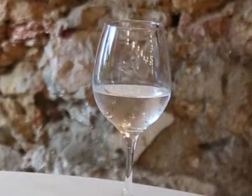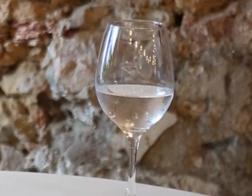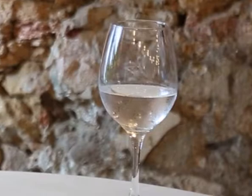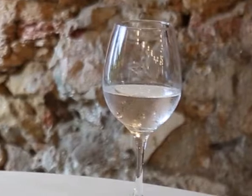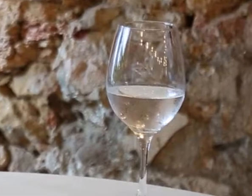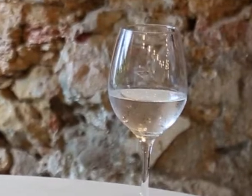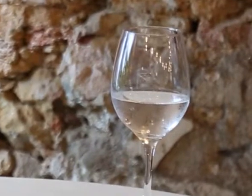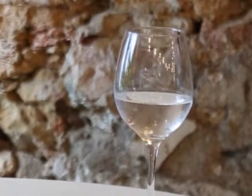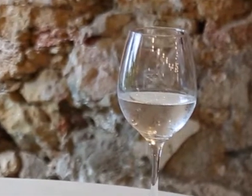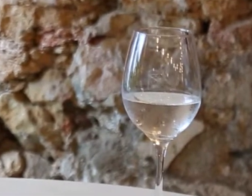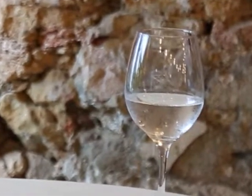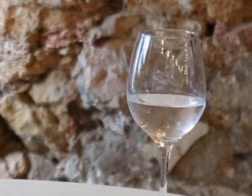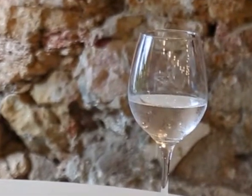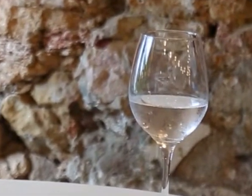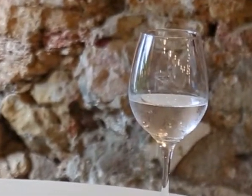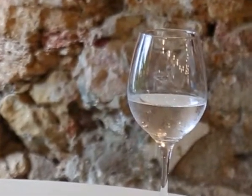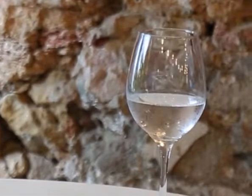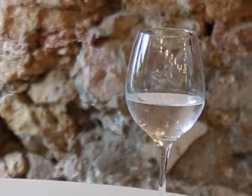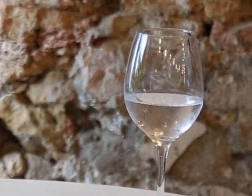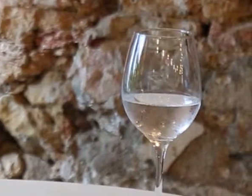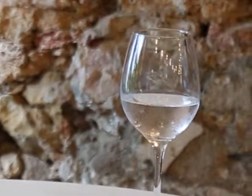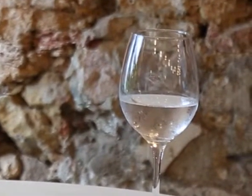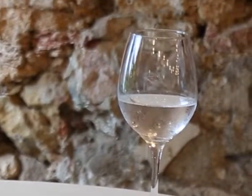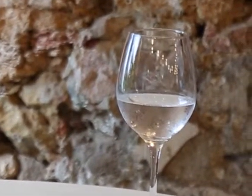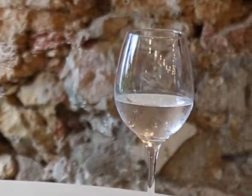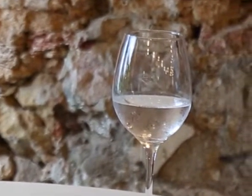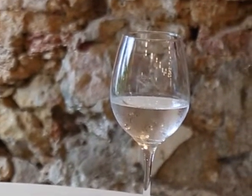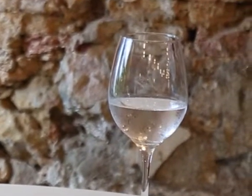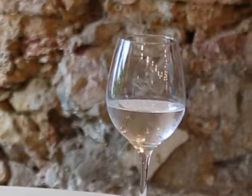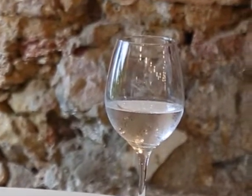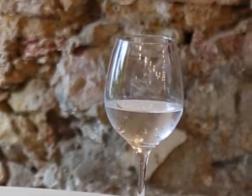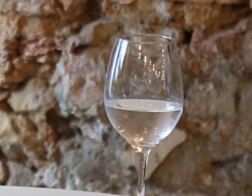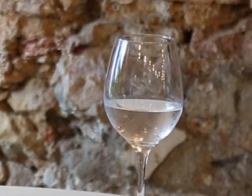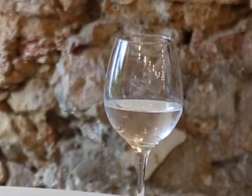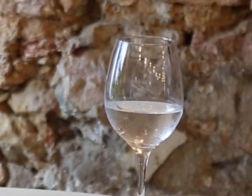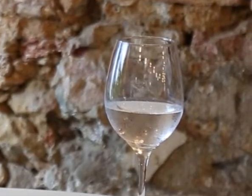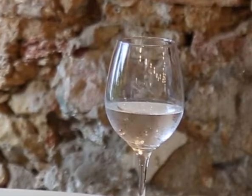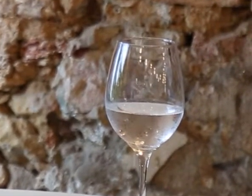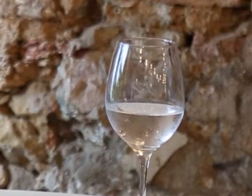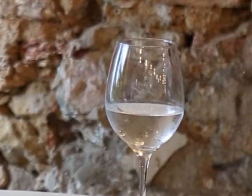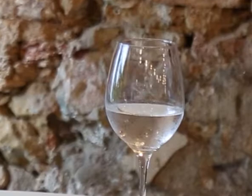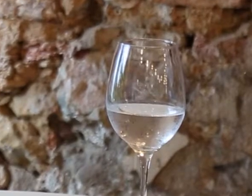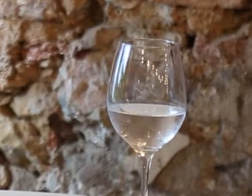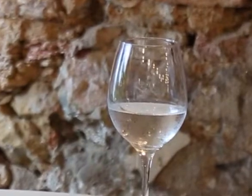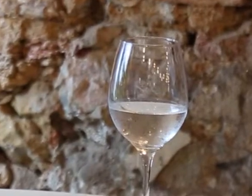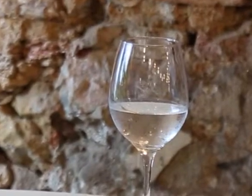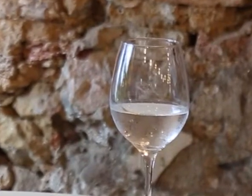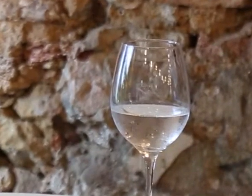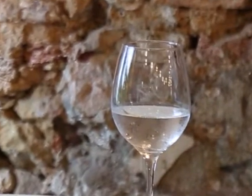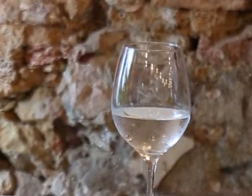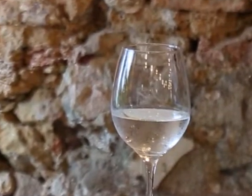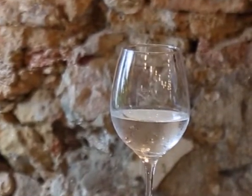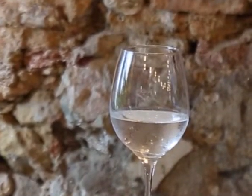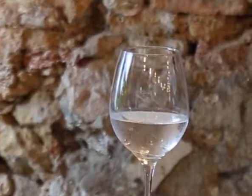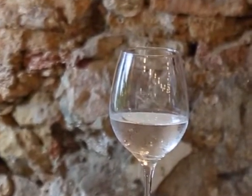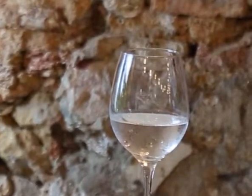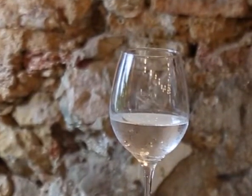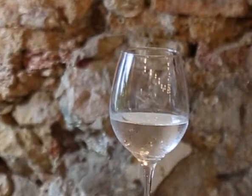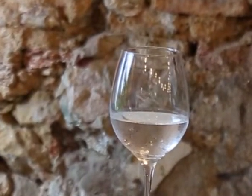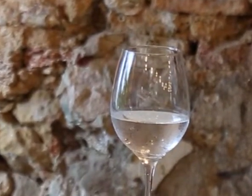Eperinlodé, Onipapo, Odé Arole, Comorecum, Comoreló,